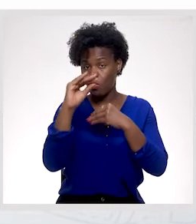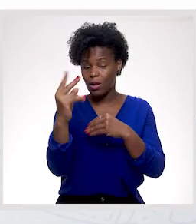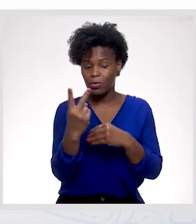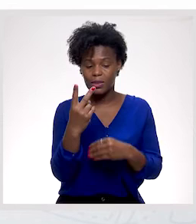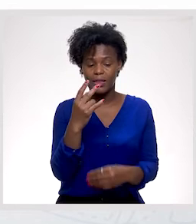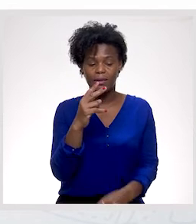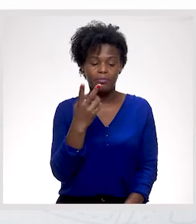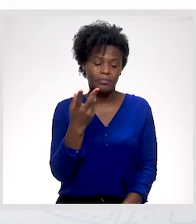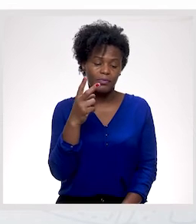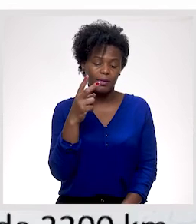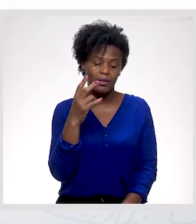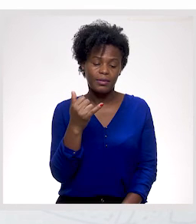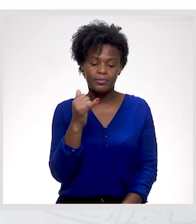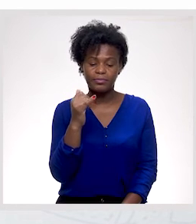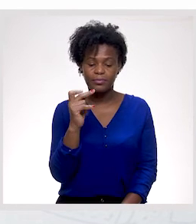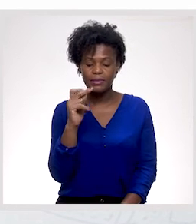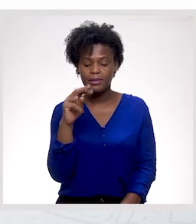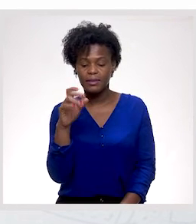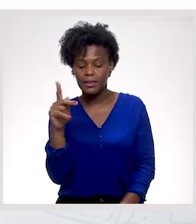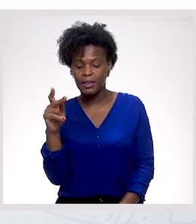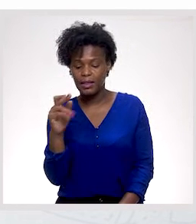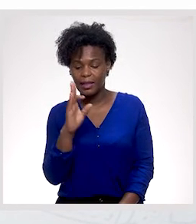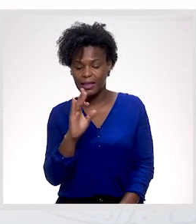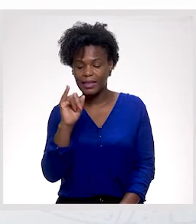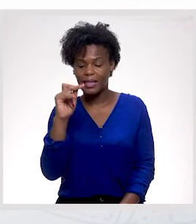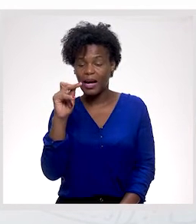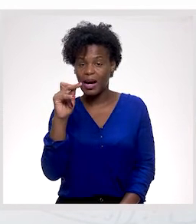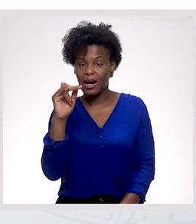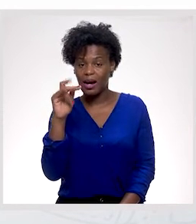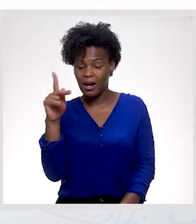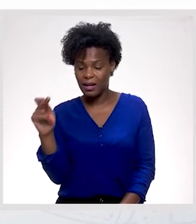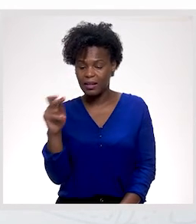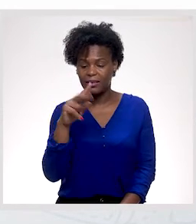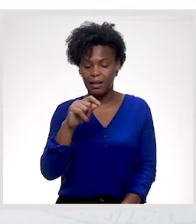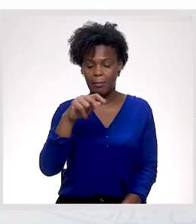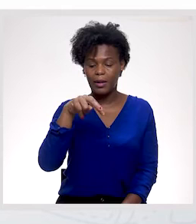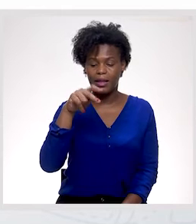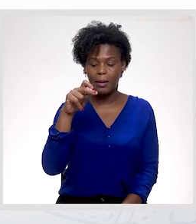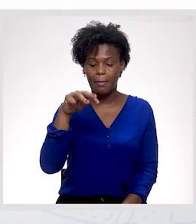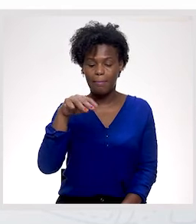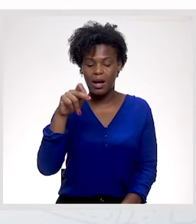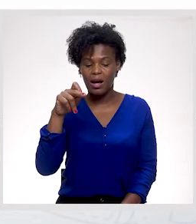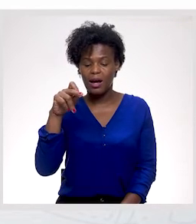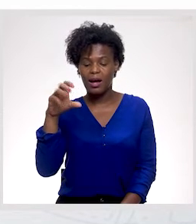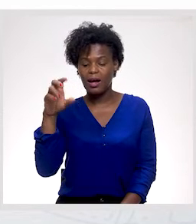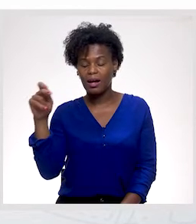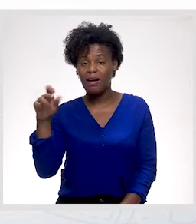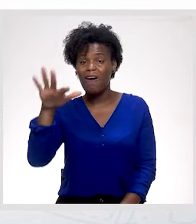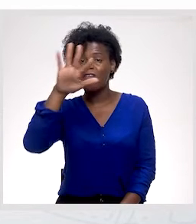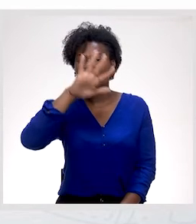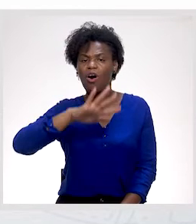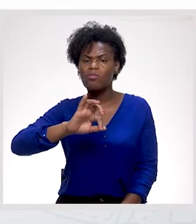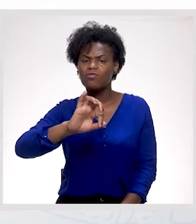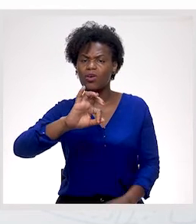e Namaka, e tem uma forma oval, conforme podem observar, com